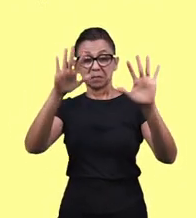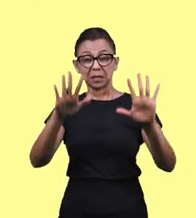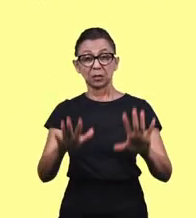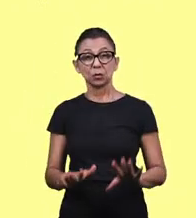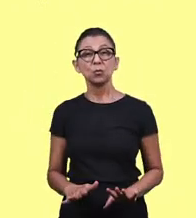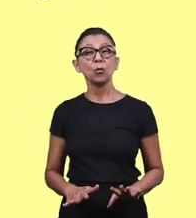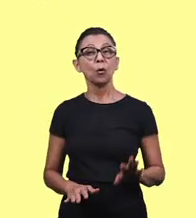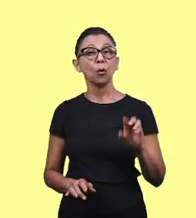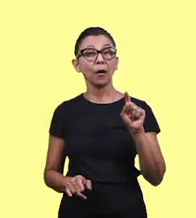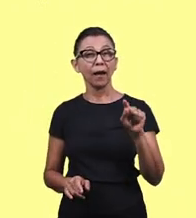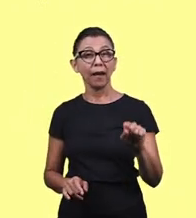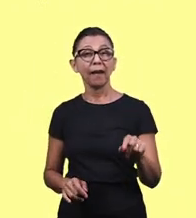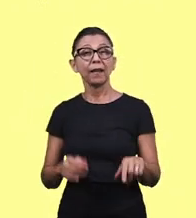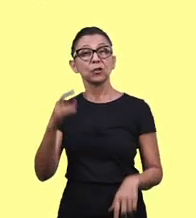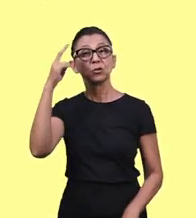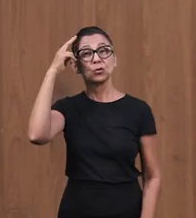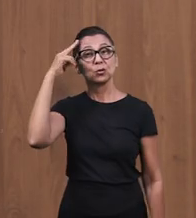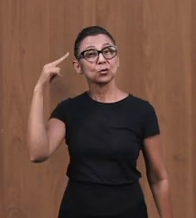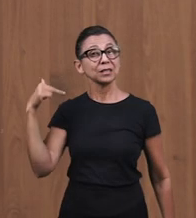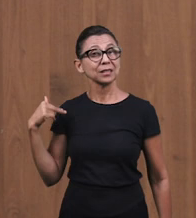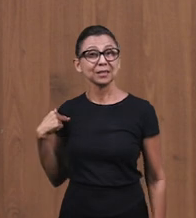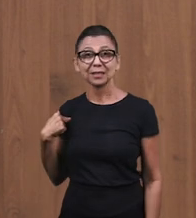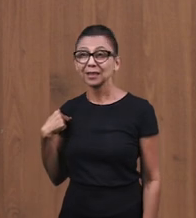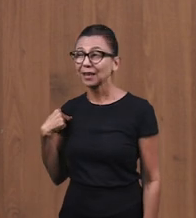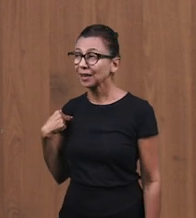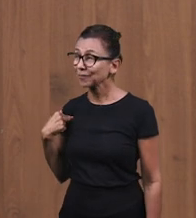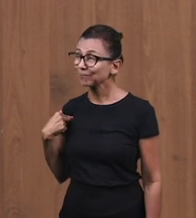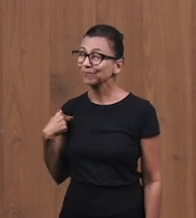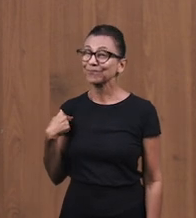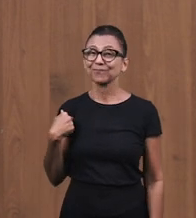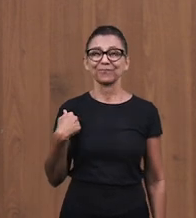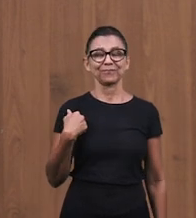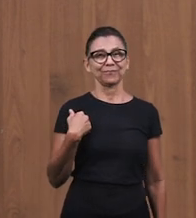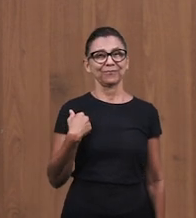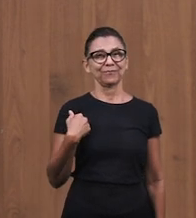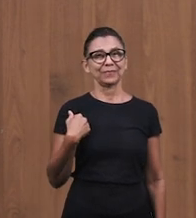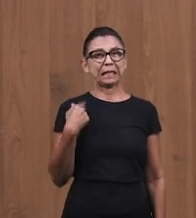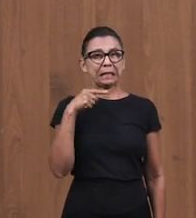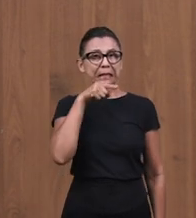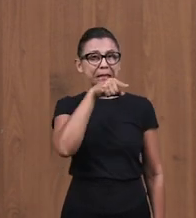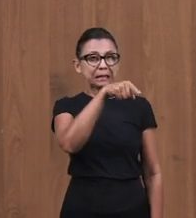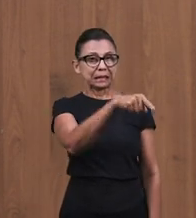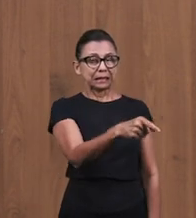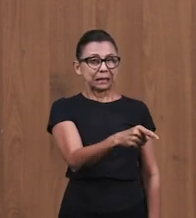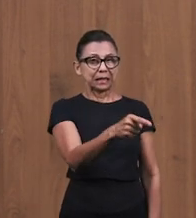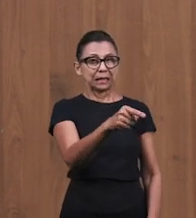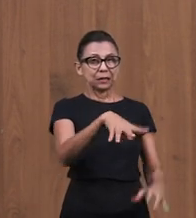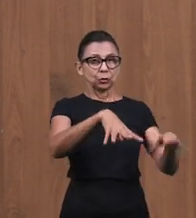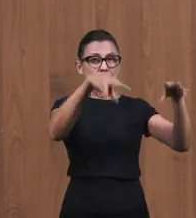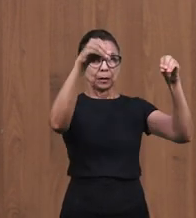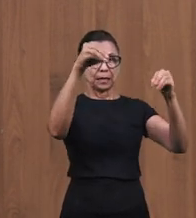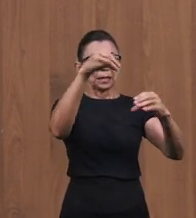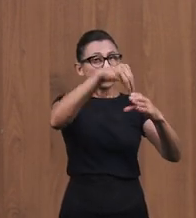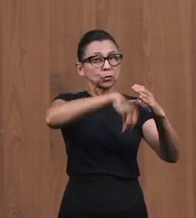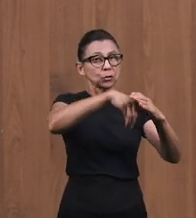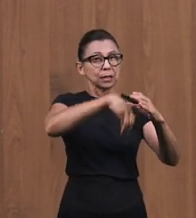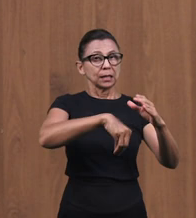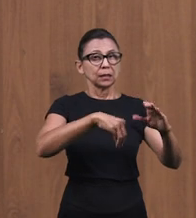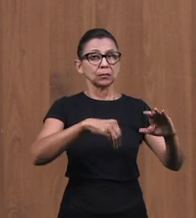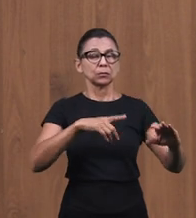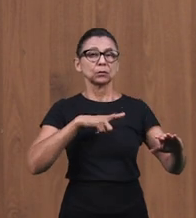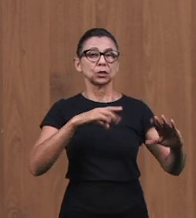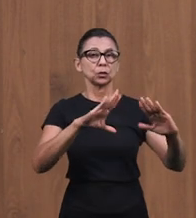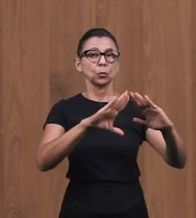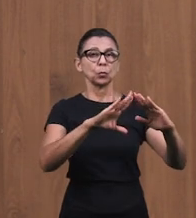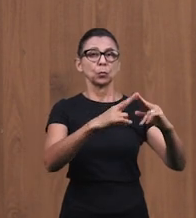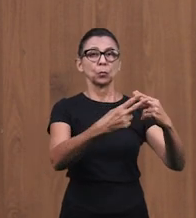José e o fez achar graça aos olhos do carcereiro-chefe. José foi colocado para cuidar de todos